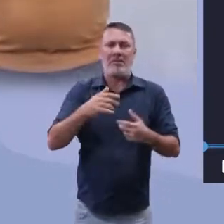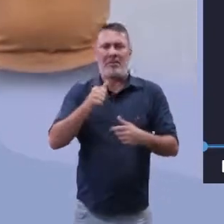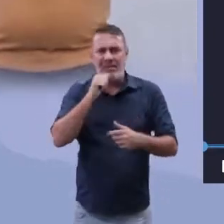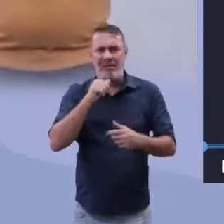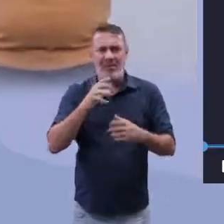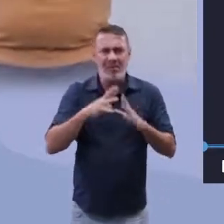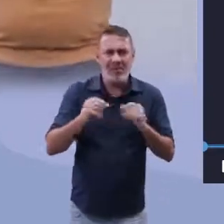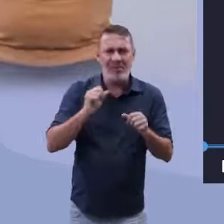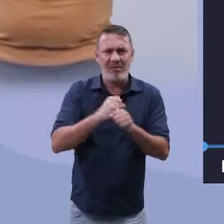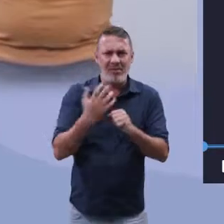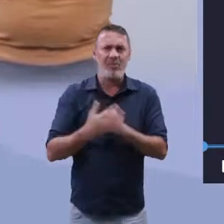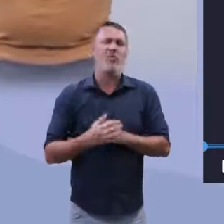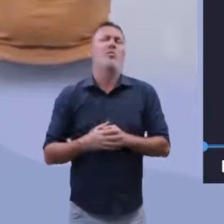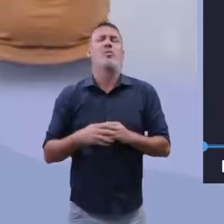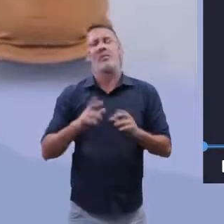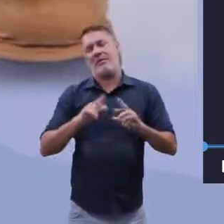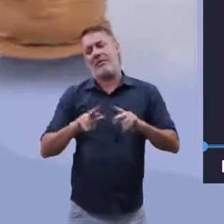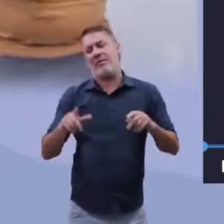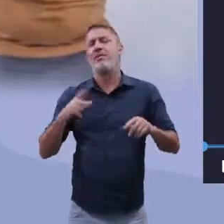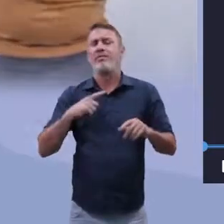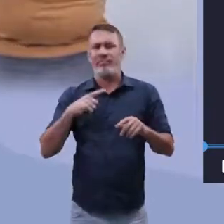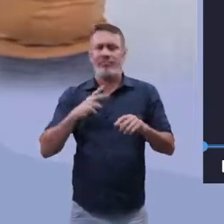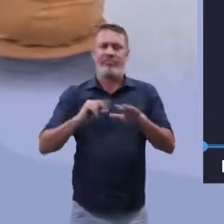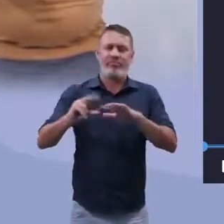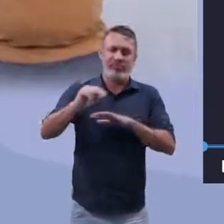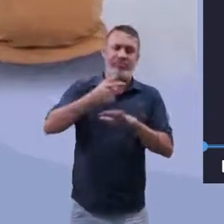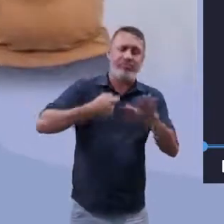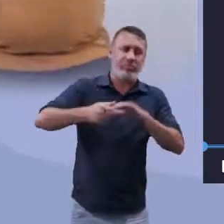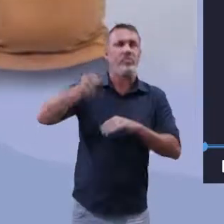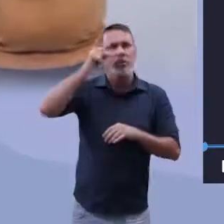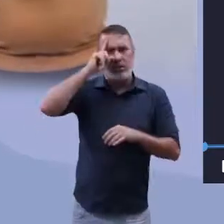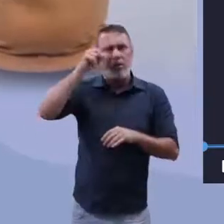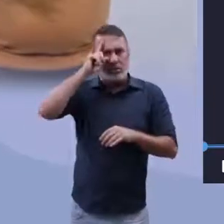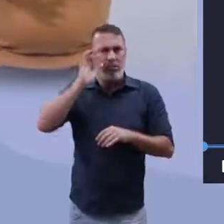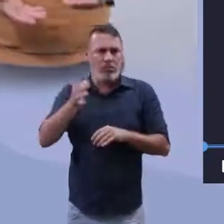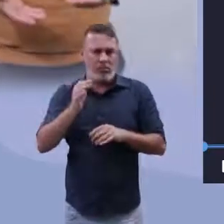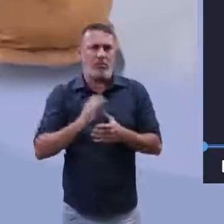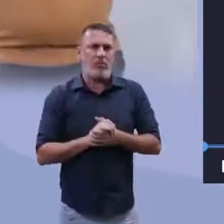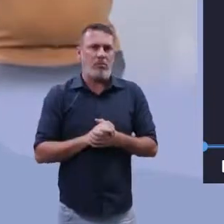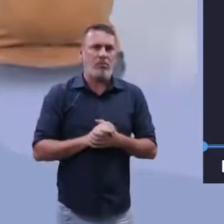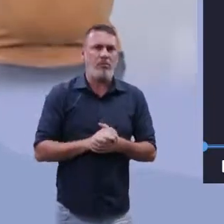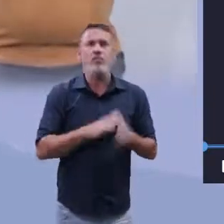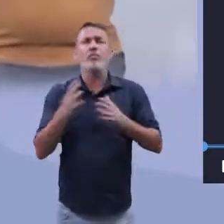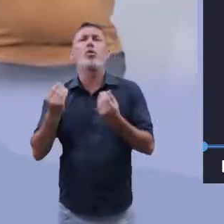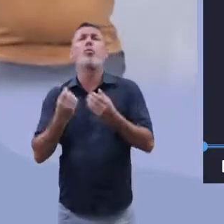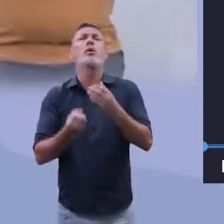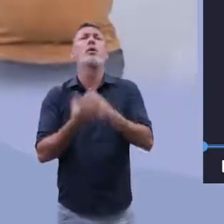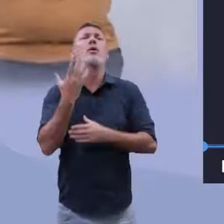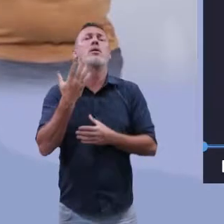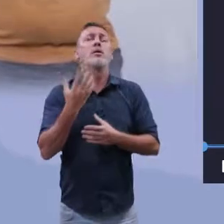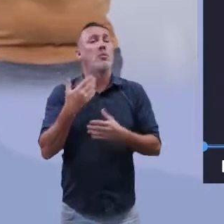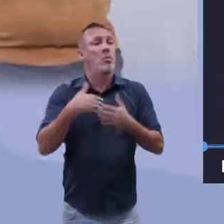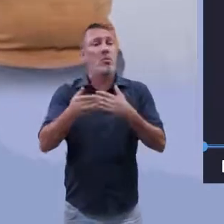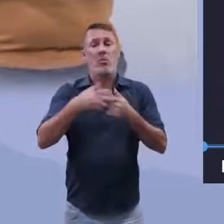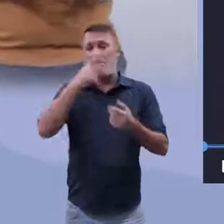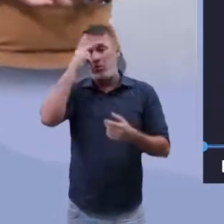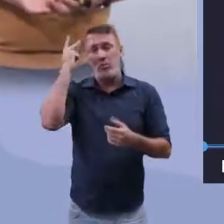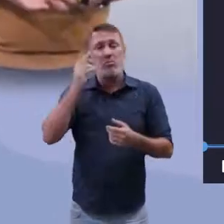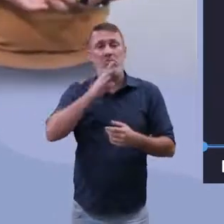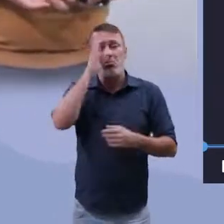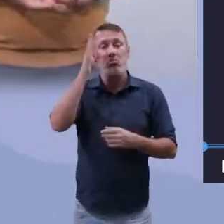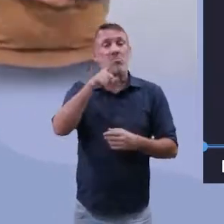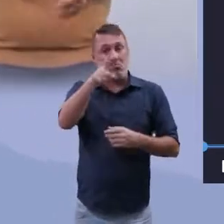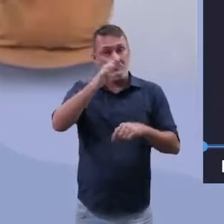você está curado do coronavírus, né? Nós temos essas, e vai surgindo. E como que surge? Qualquer um pode